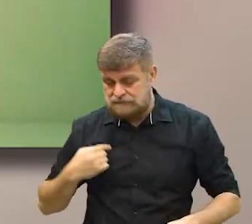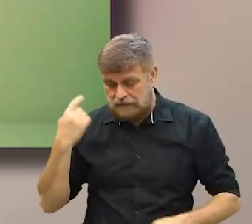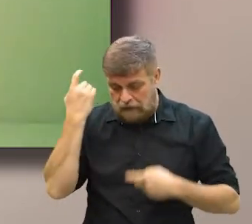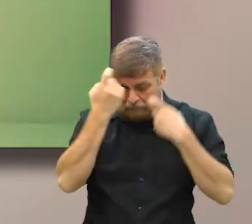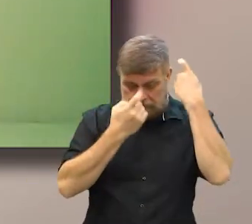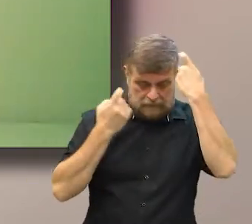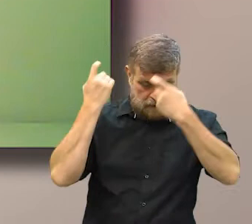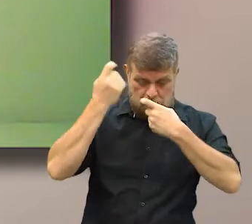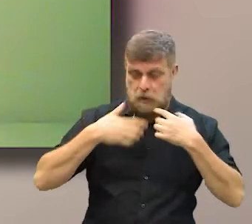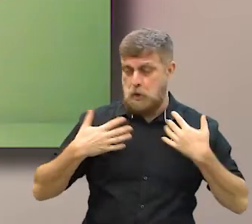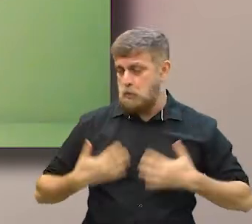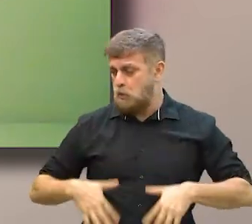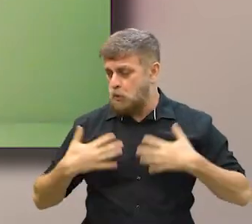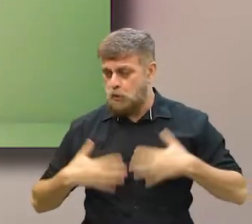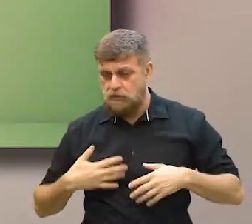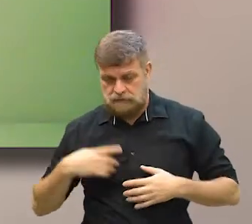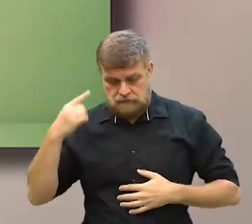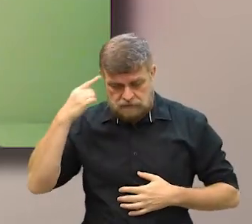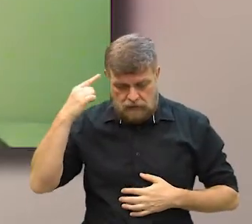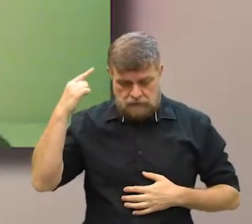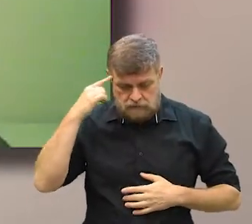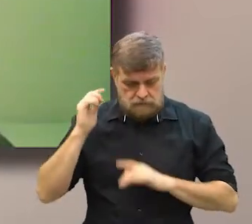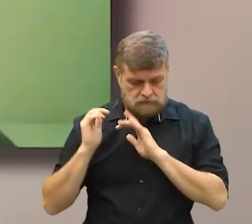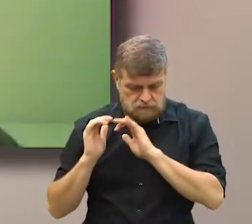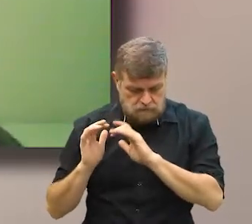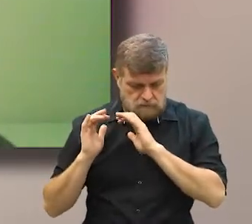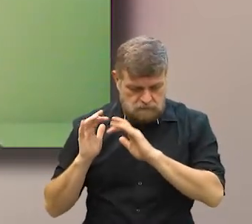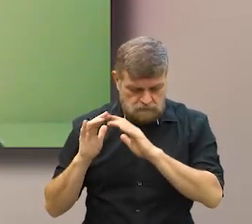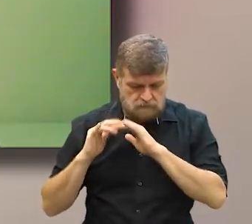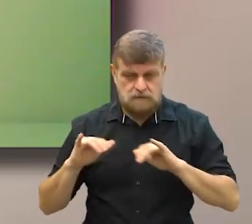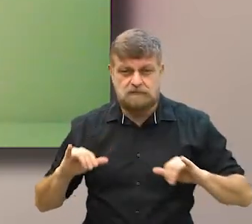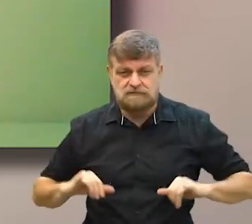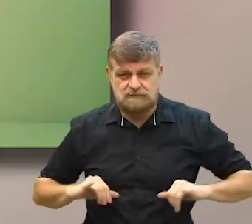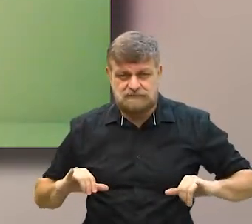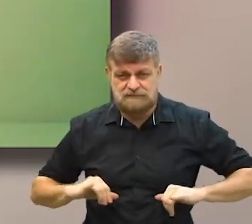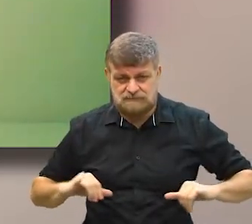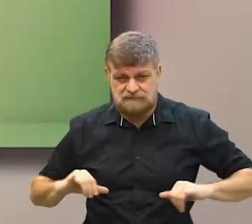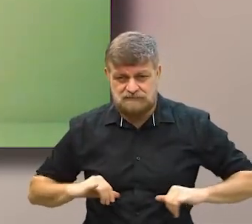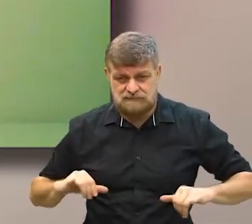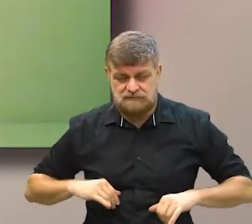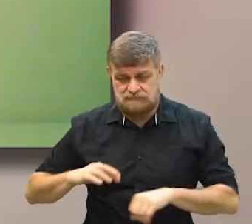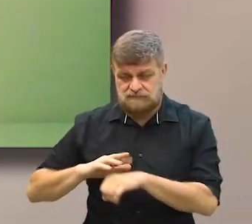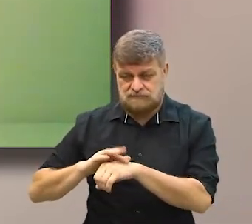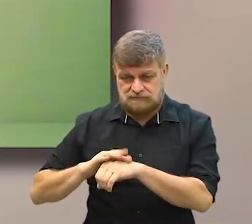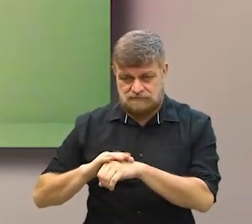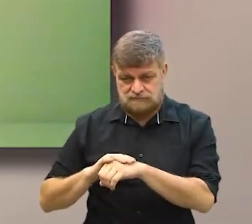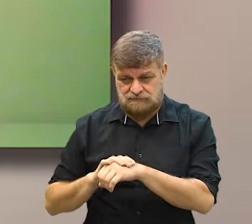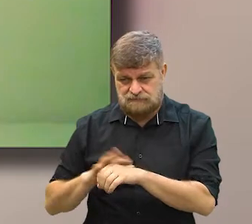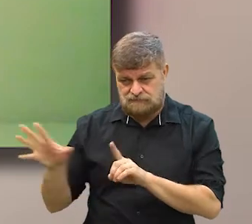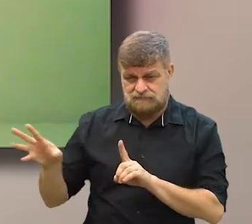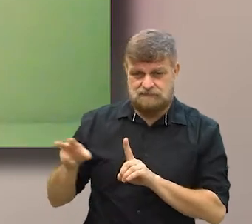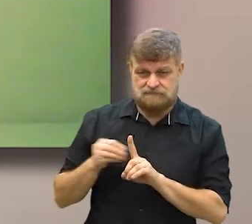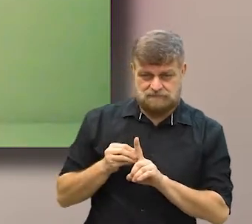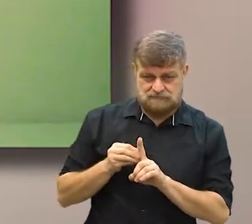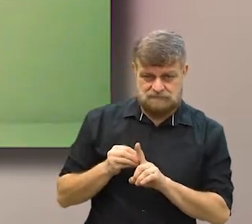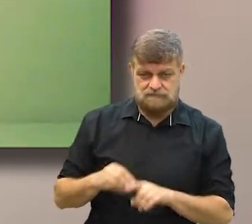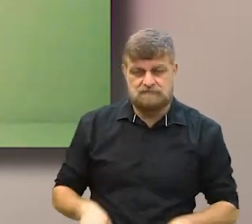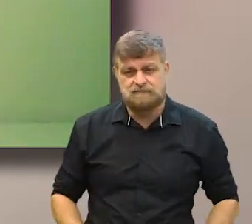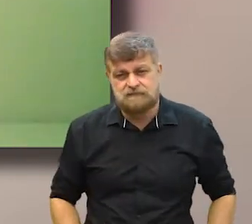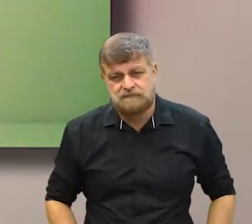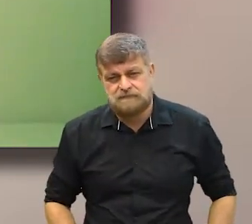as consequências da pandemia, ou seja porque estão, de fato, sofrendo com infecção pelo SARS-CoV-2, né,